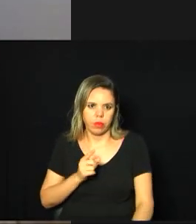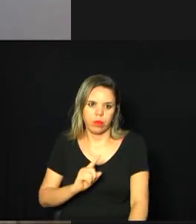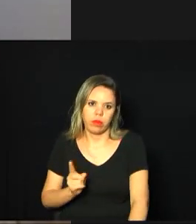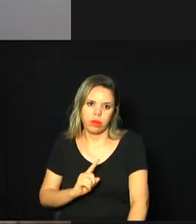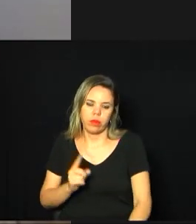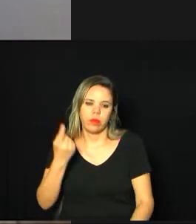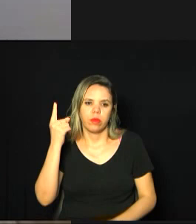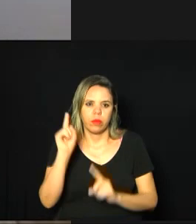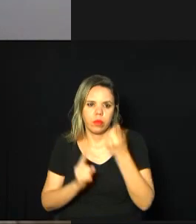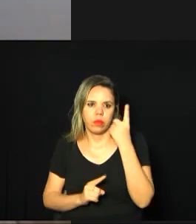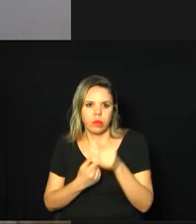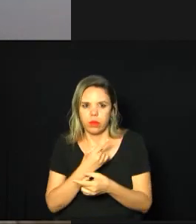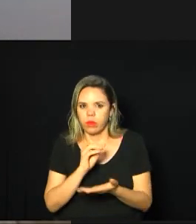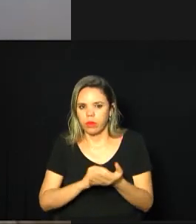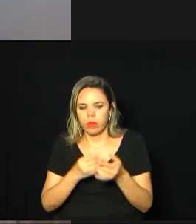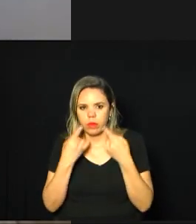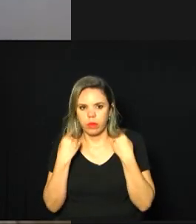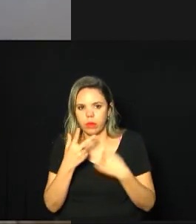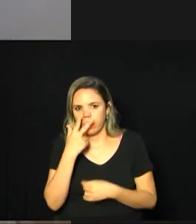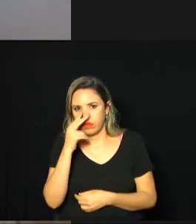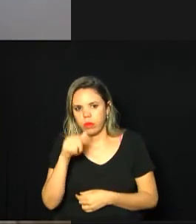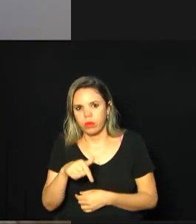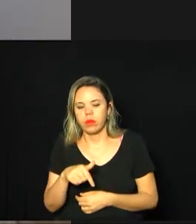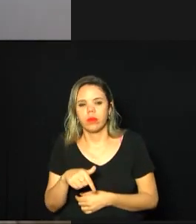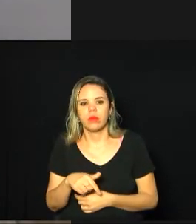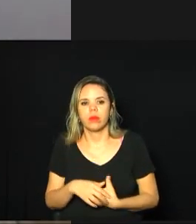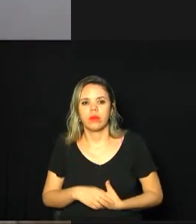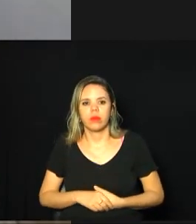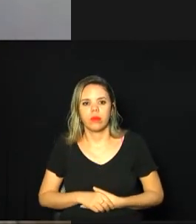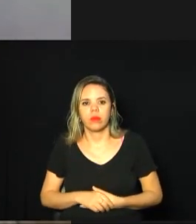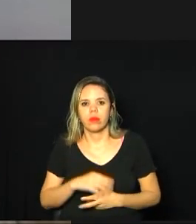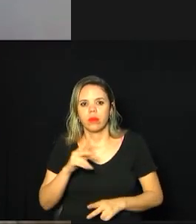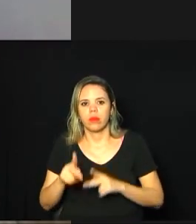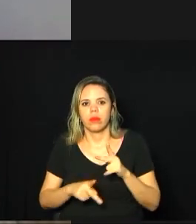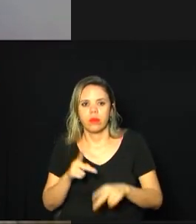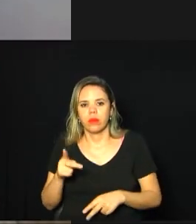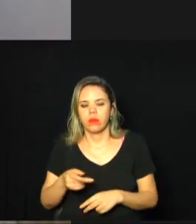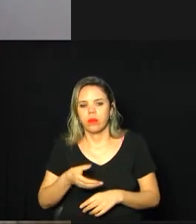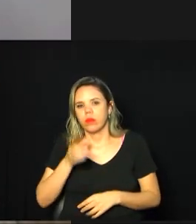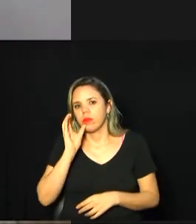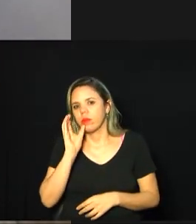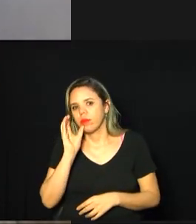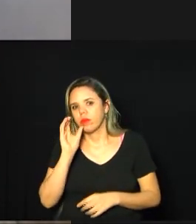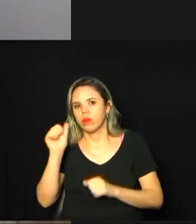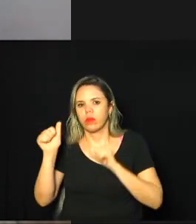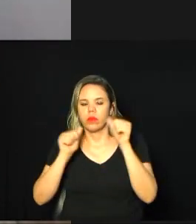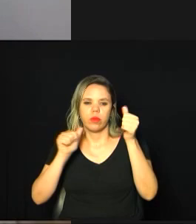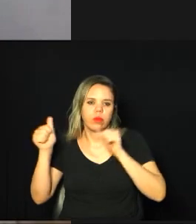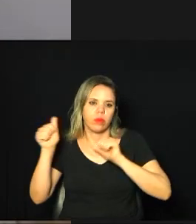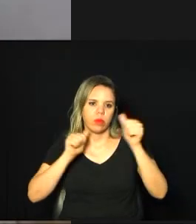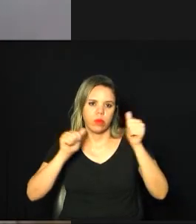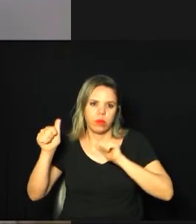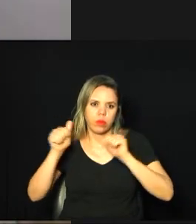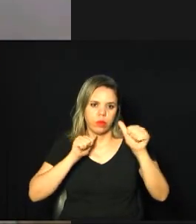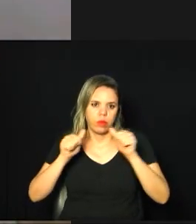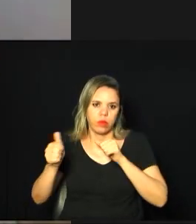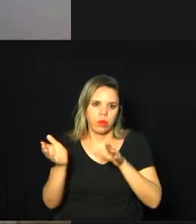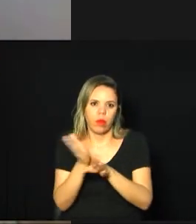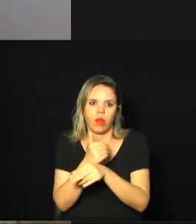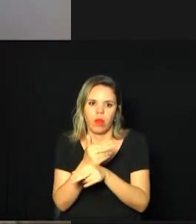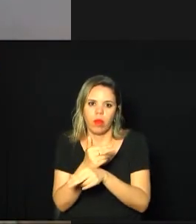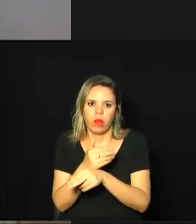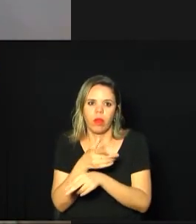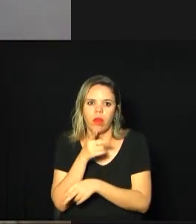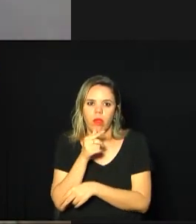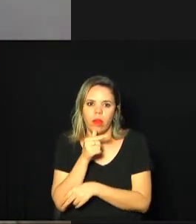num carnaval sem máscara, o que parece também paradoxal, porque as pessoas vão beber, né? Vão beber qualquer coisa, inclusive